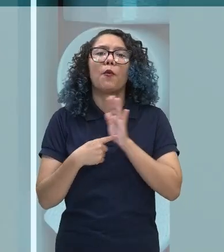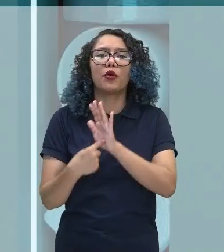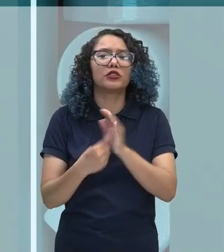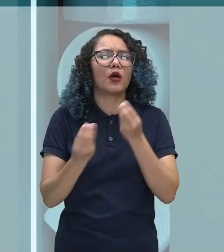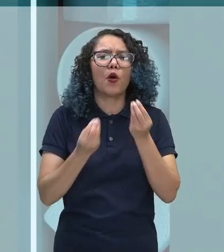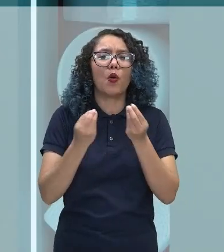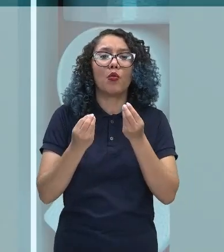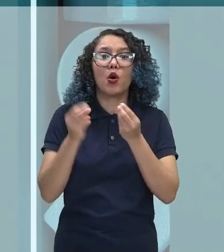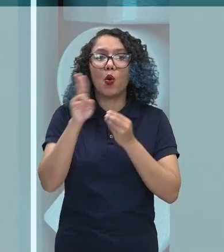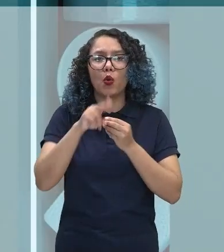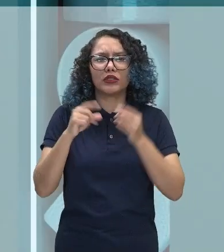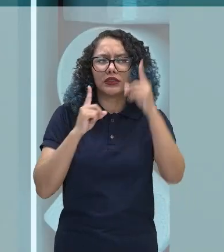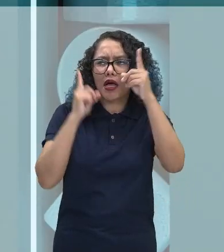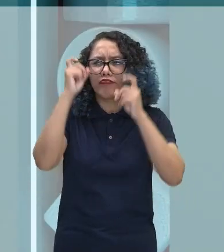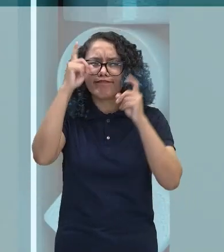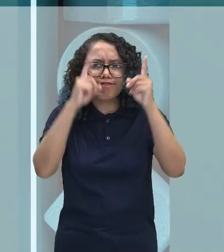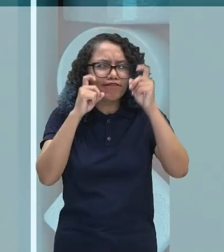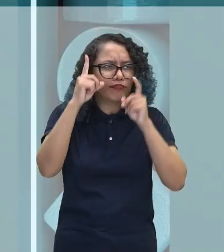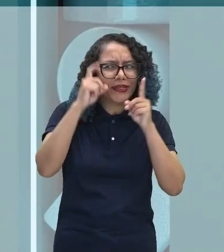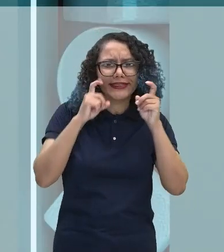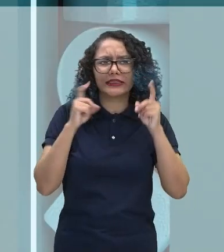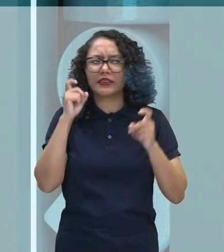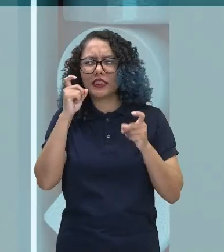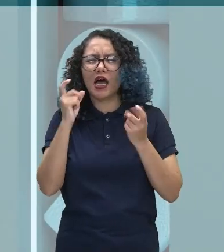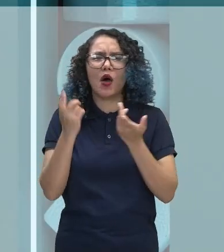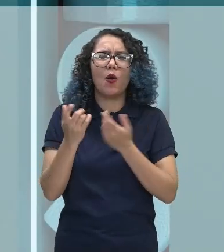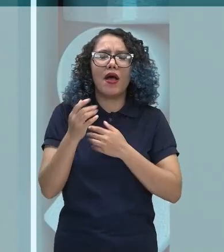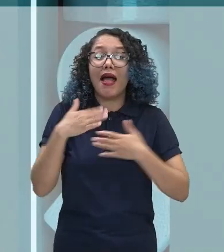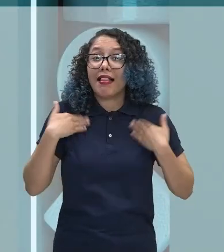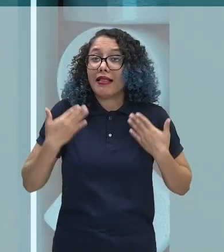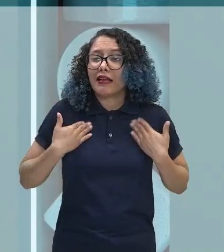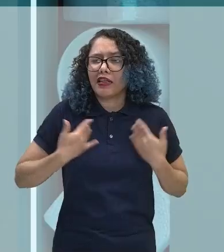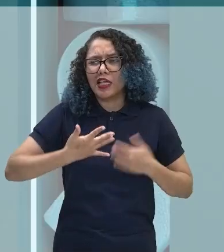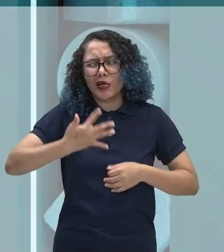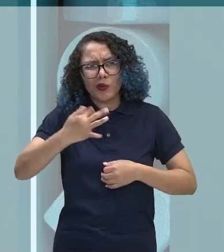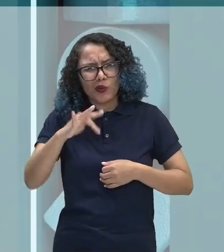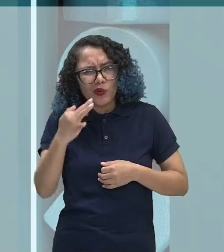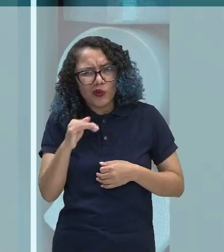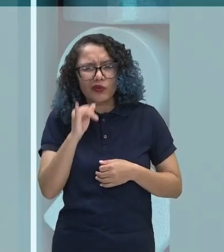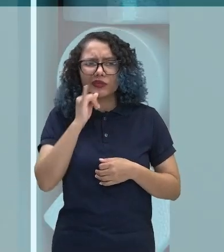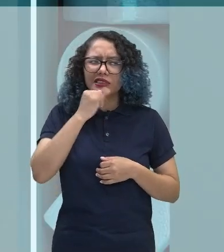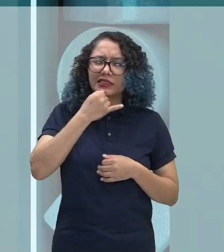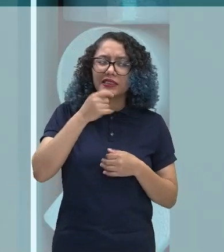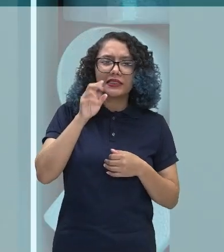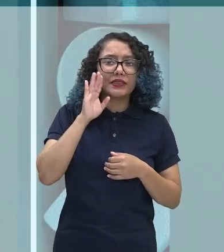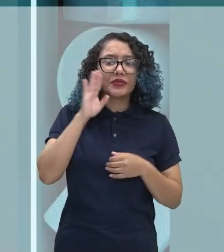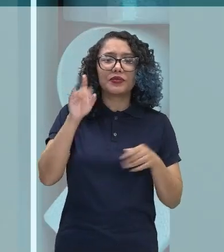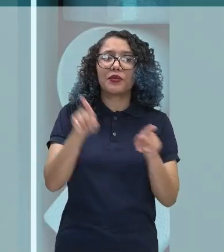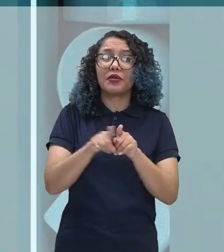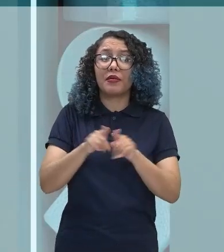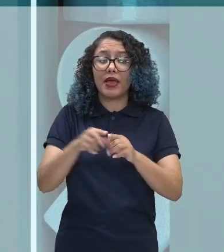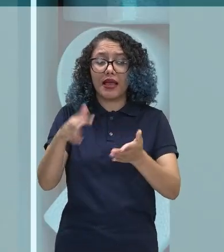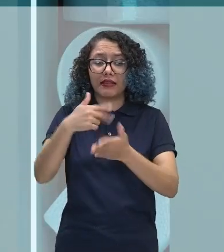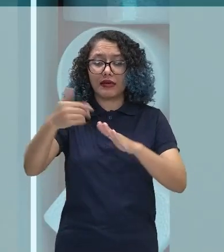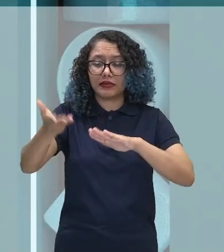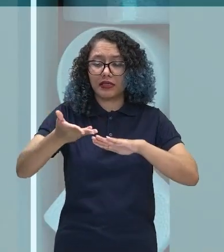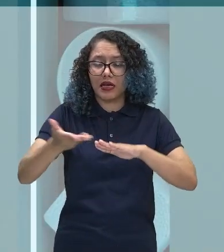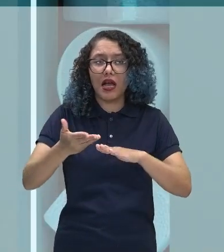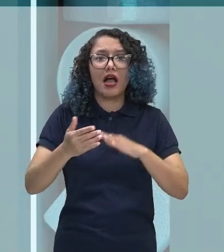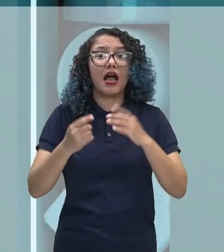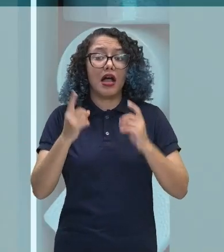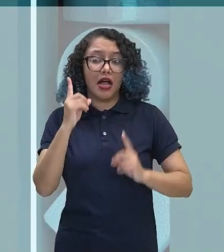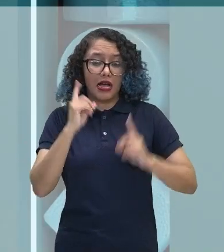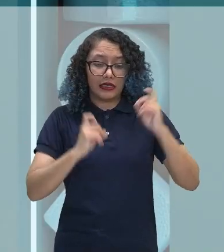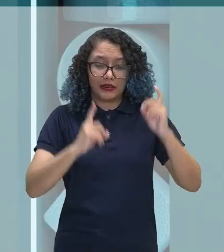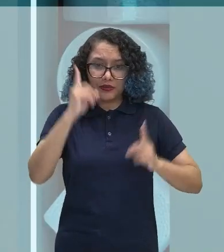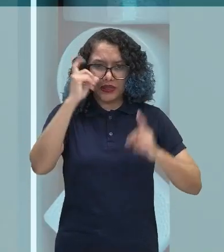tristeza, alegria, dor. E principalmente na dança contemporânea, a expressividade é